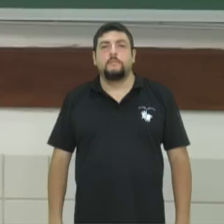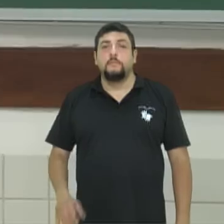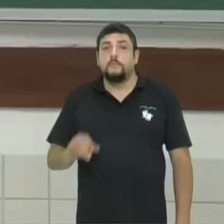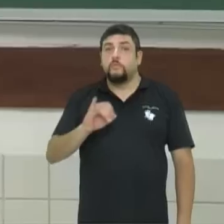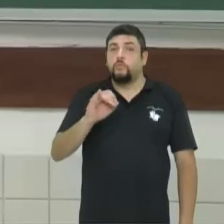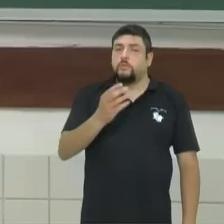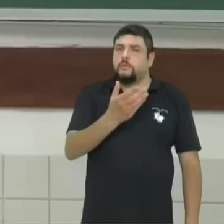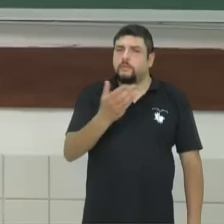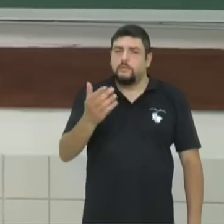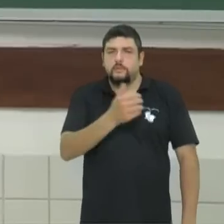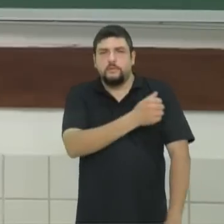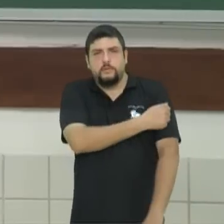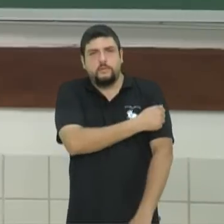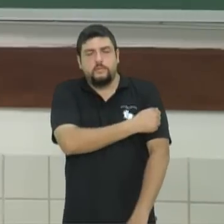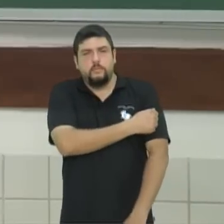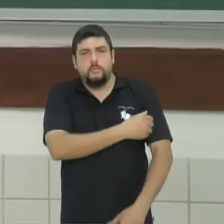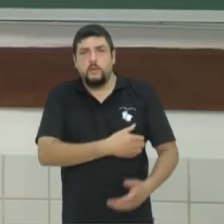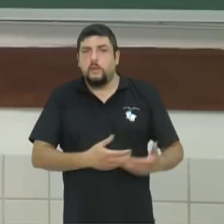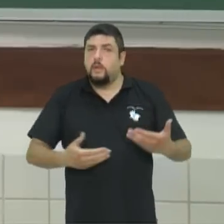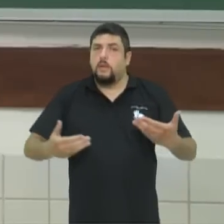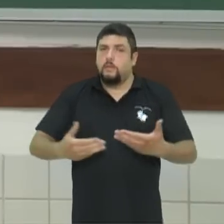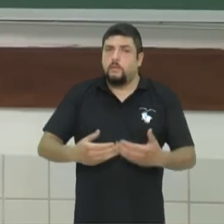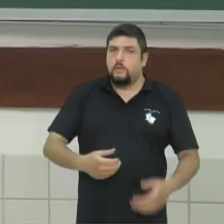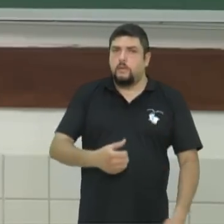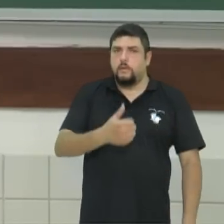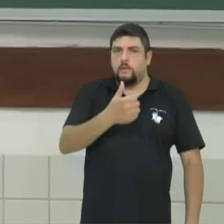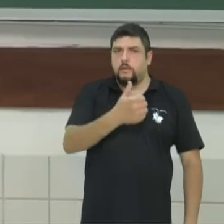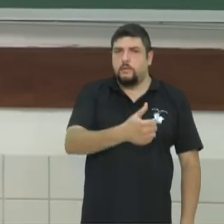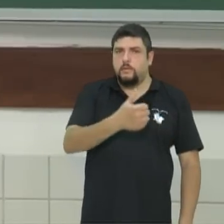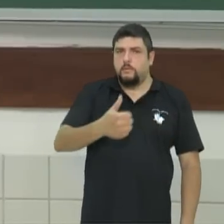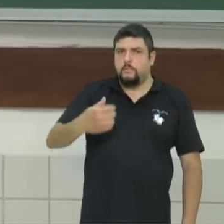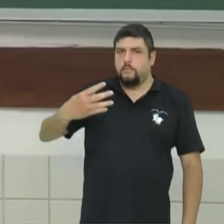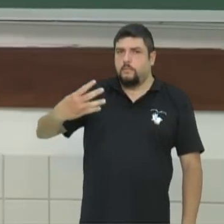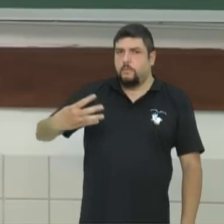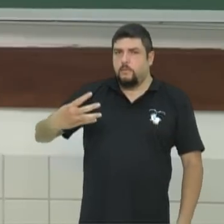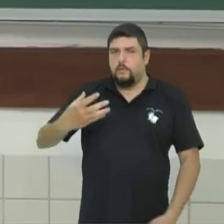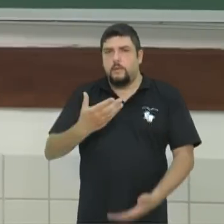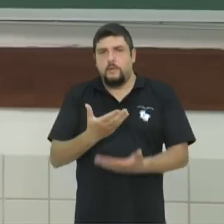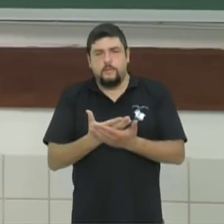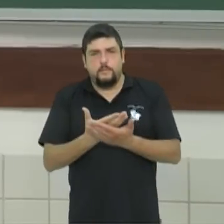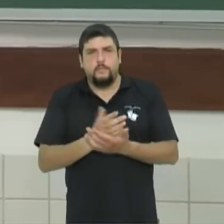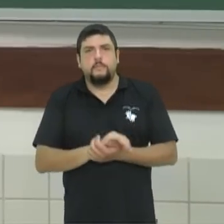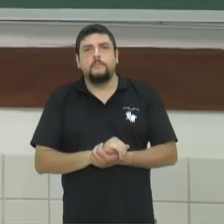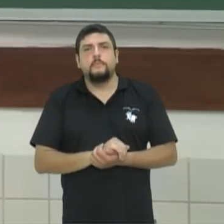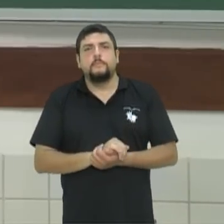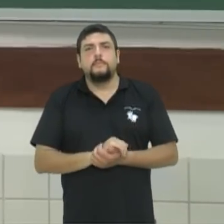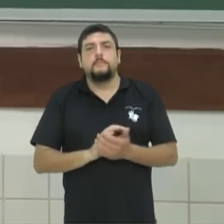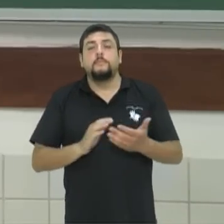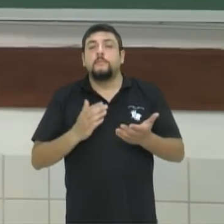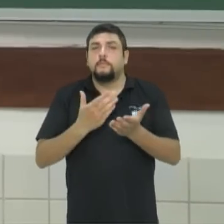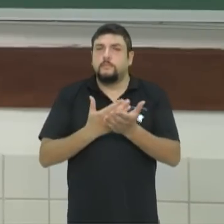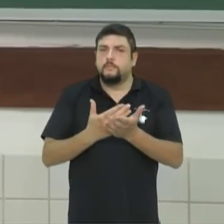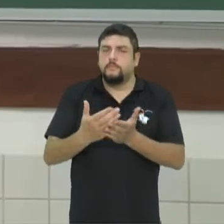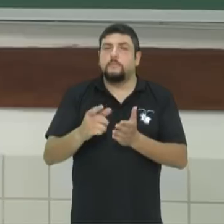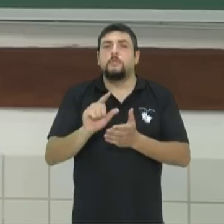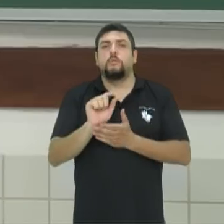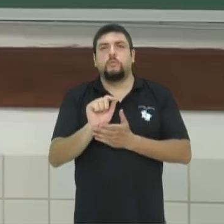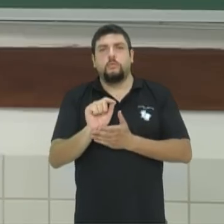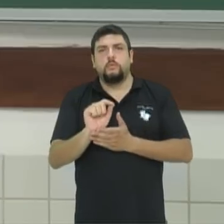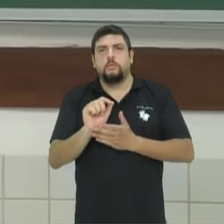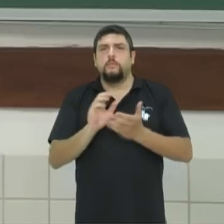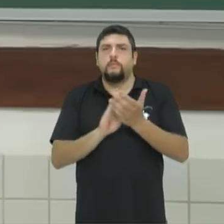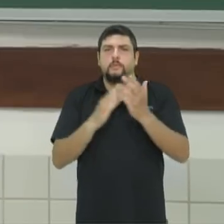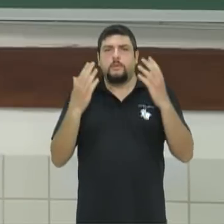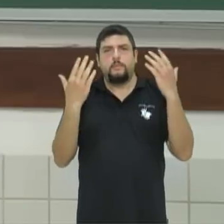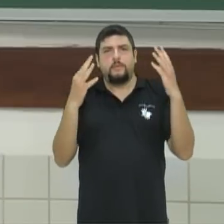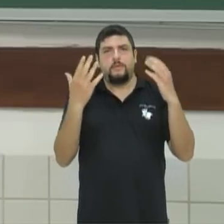Olá, alunos, vamos para a nossa 114ª aula. Gostaria de já iniciar parabenizando de novo vocês